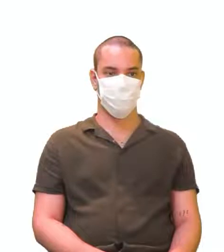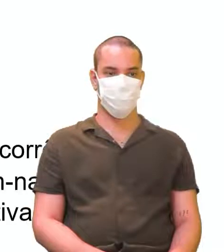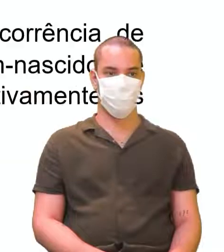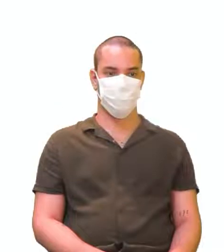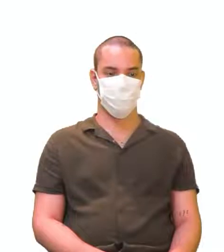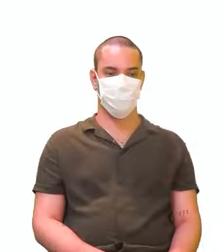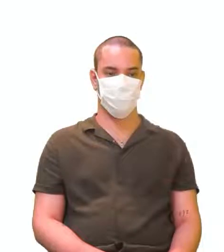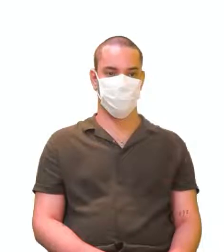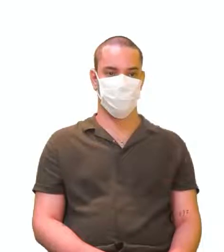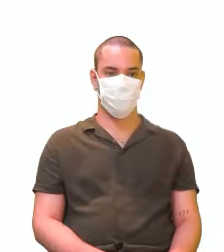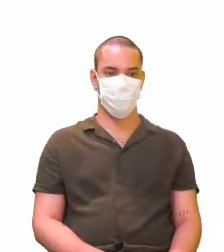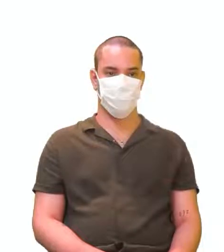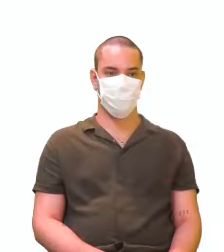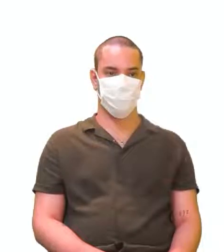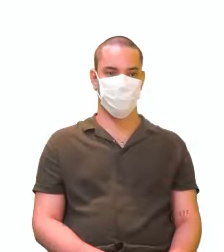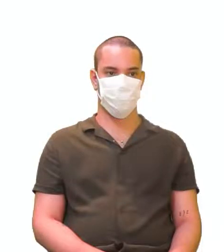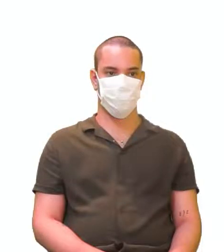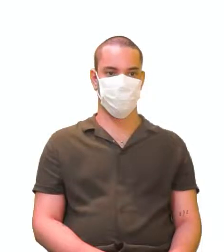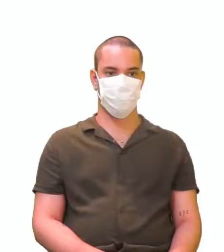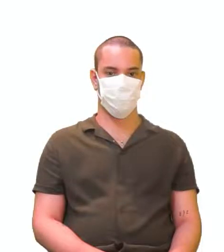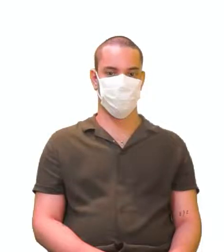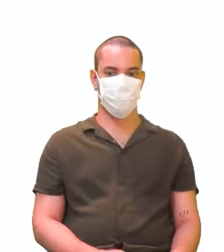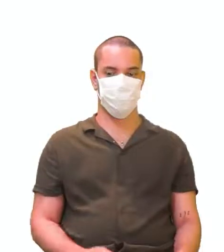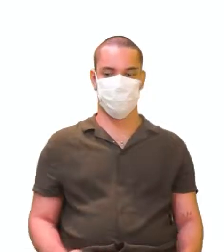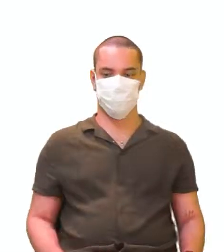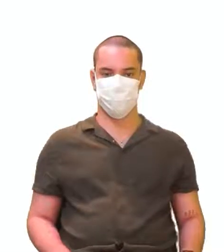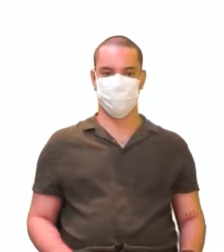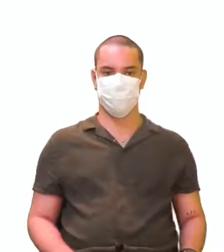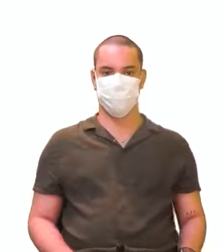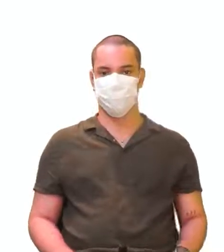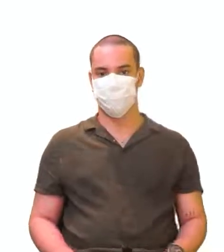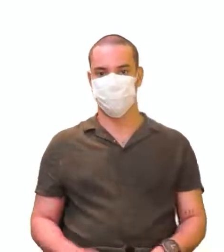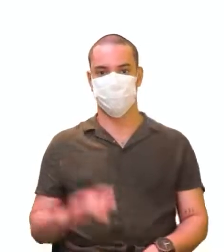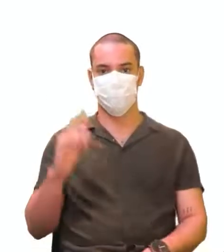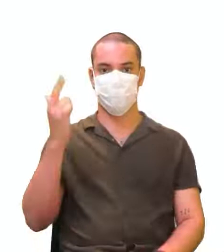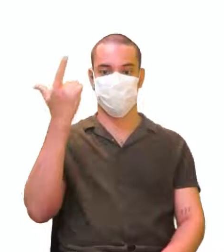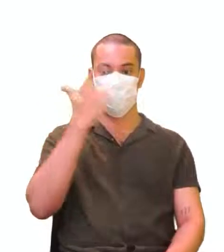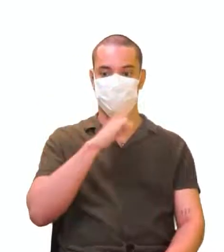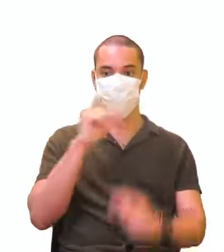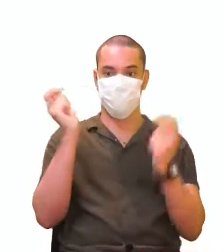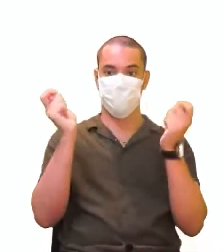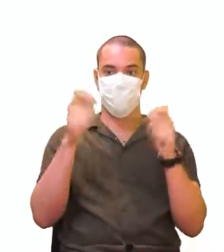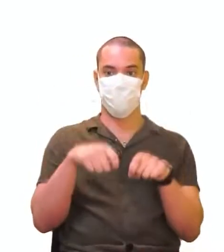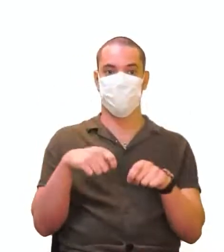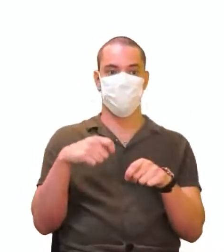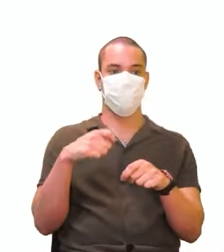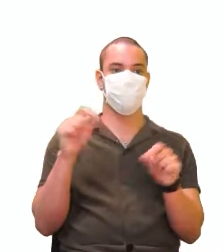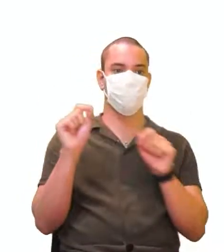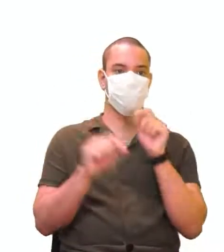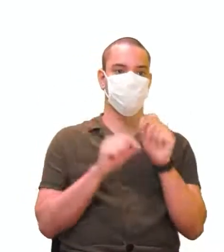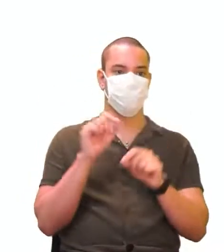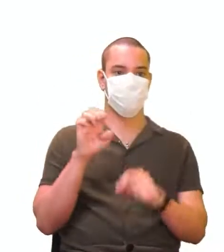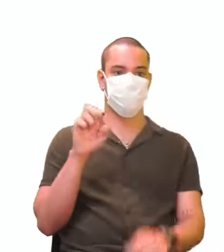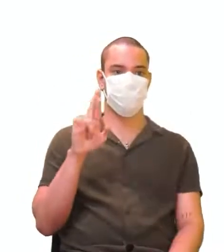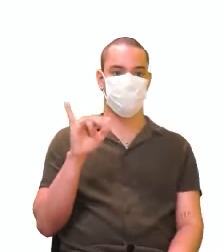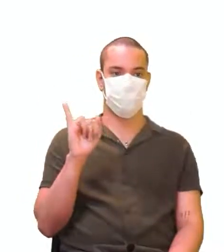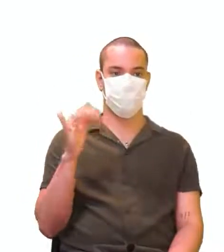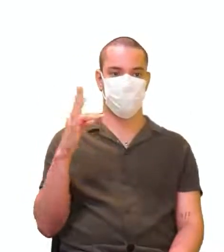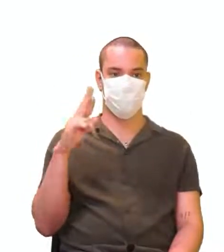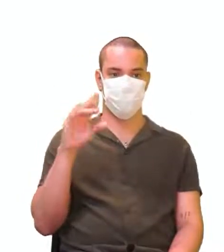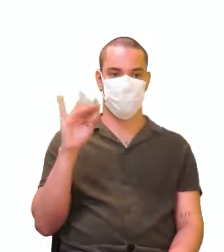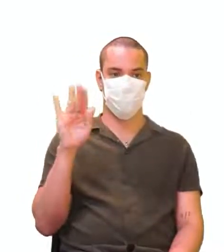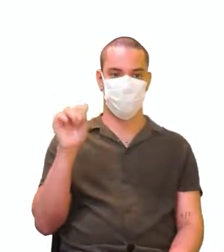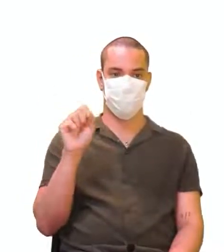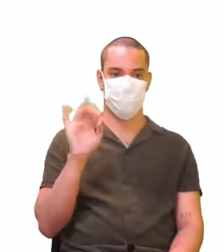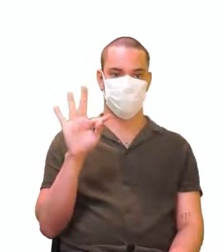Aí quando não vai, a gente vai de qualquer jeito. Para que haja possibilidade de ocorrência de eritoblastose